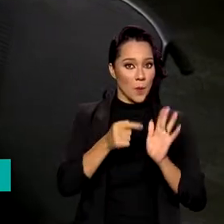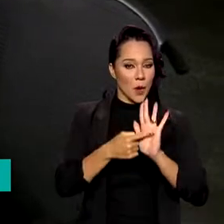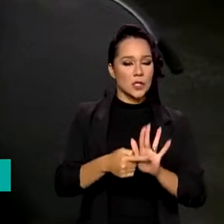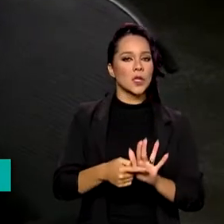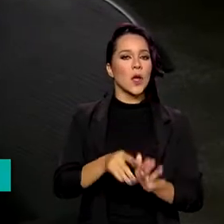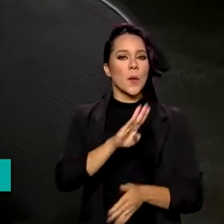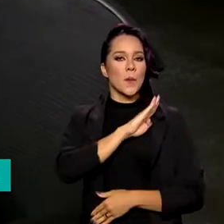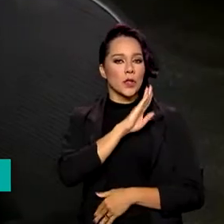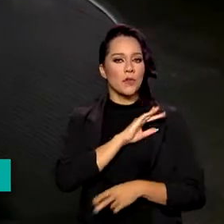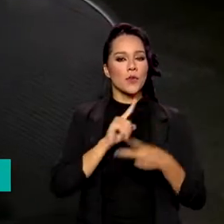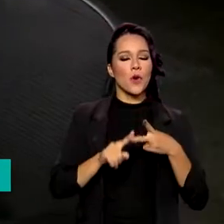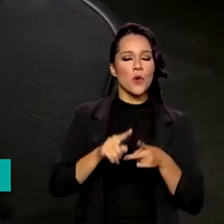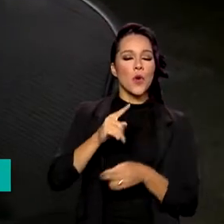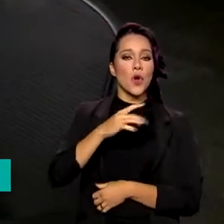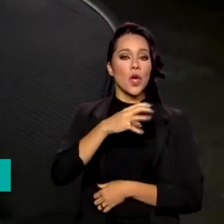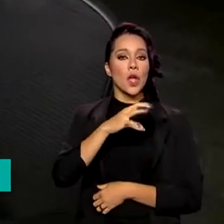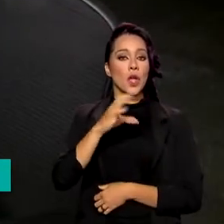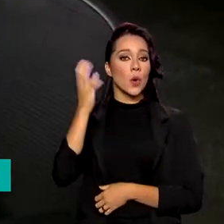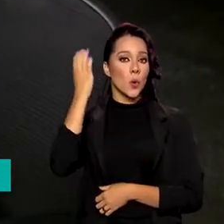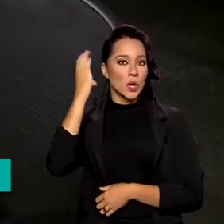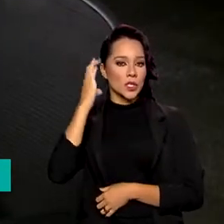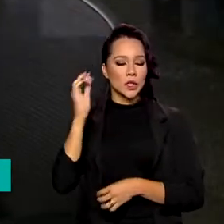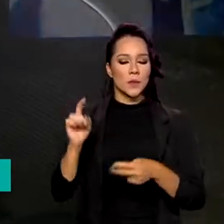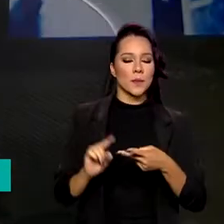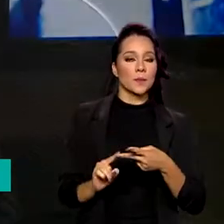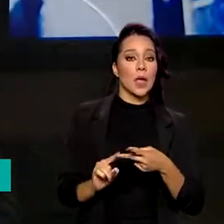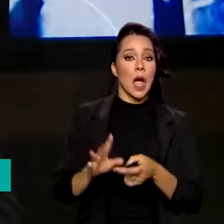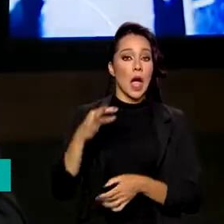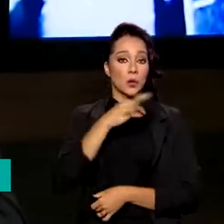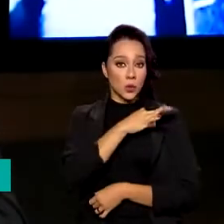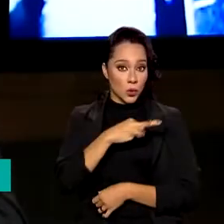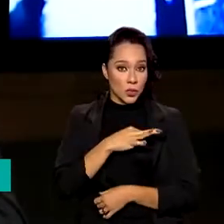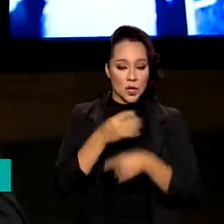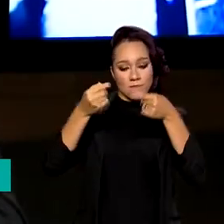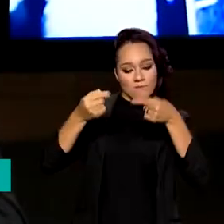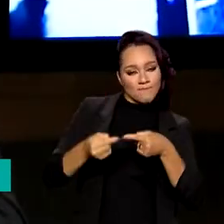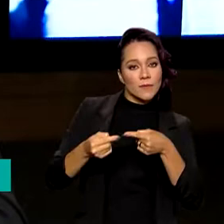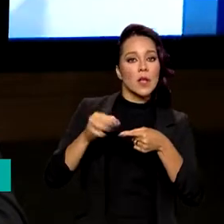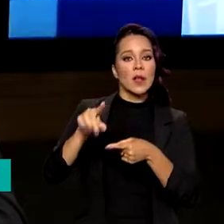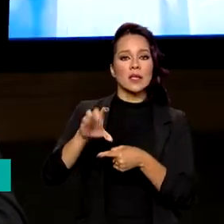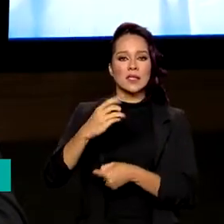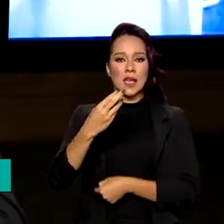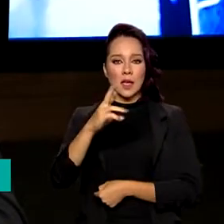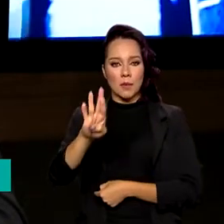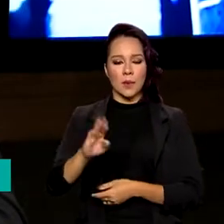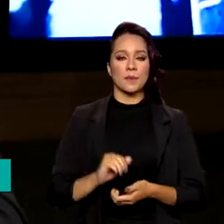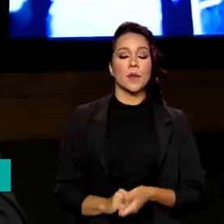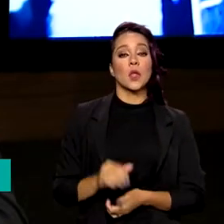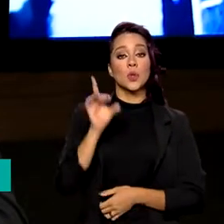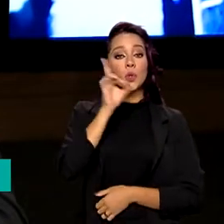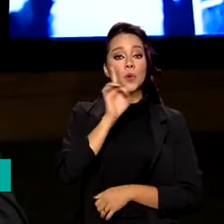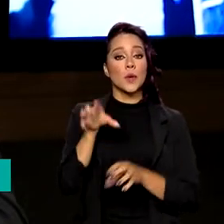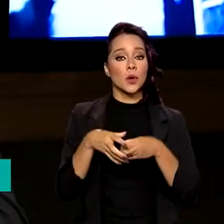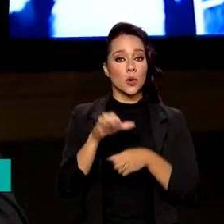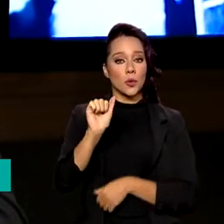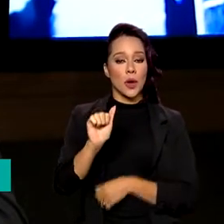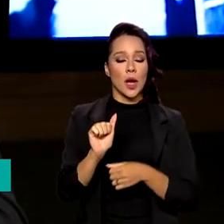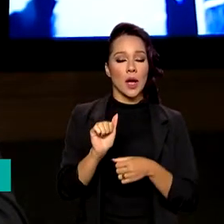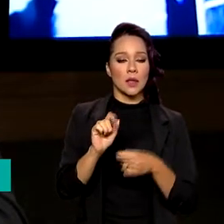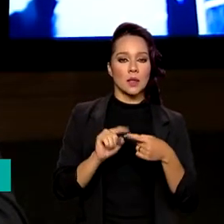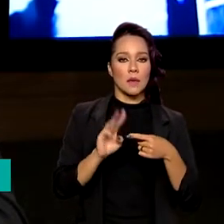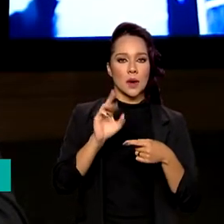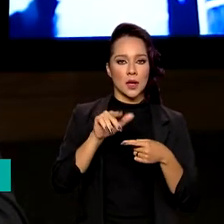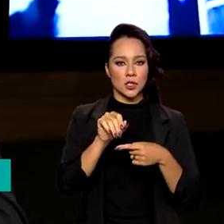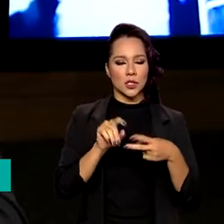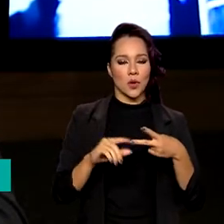o Botafogo e Curitiba pela Série B o líder Cruzeiro entre campo para enfrentar o CRB no domingo série A tem Bragantino